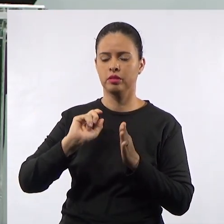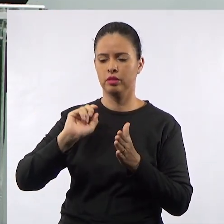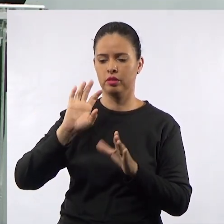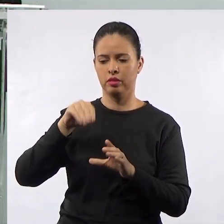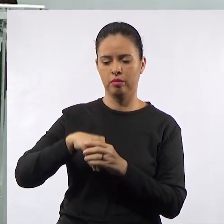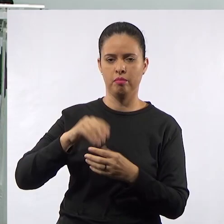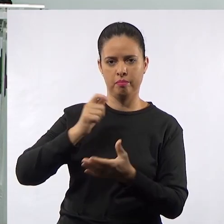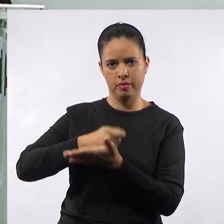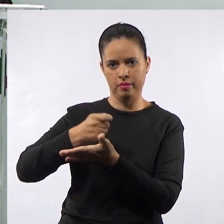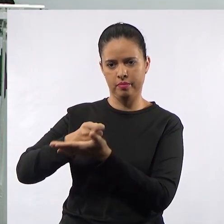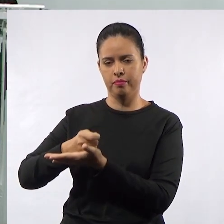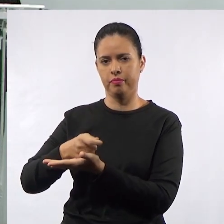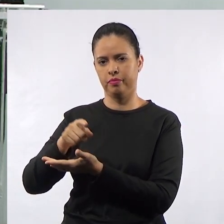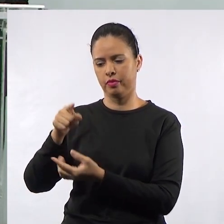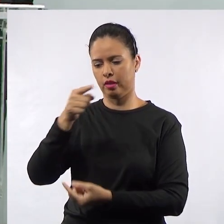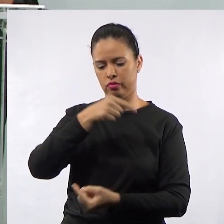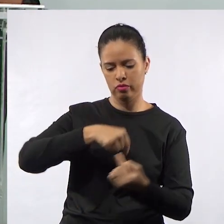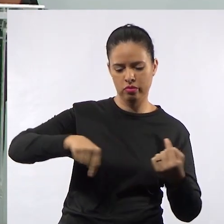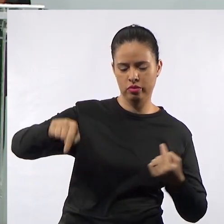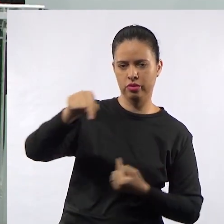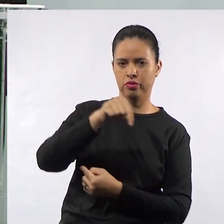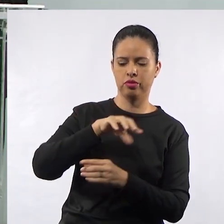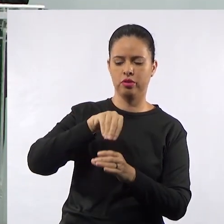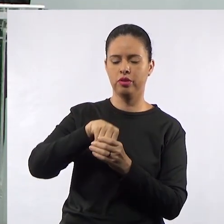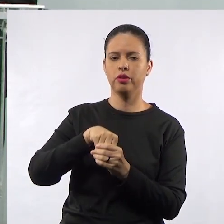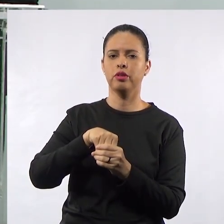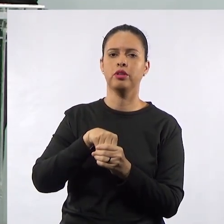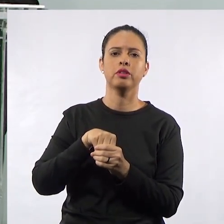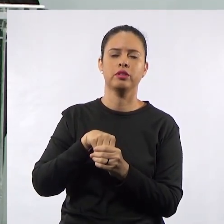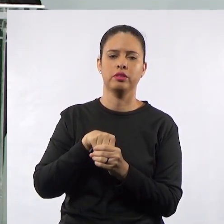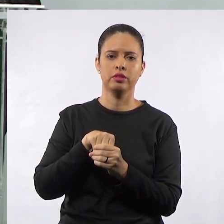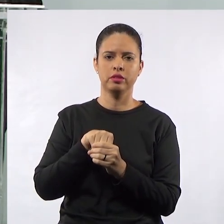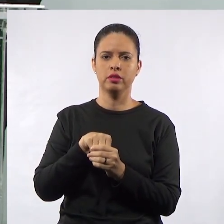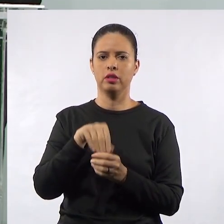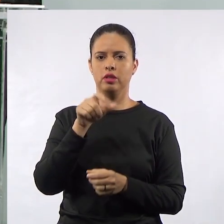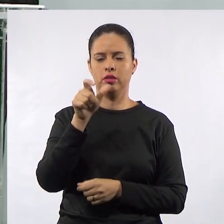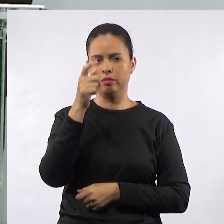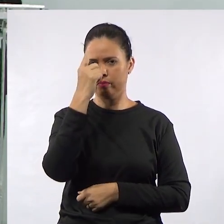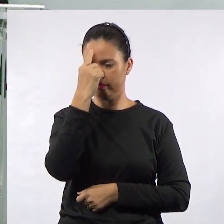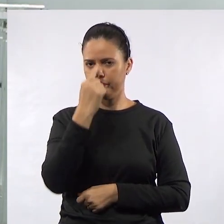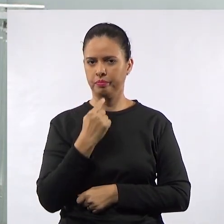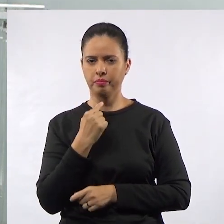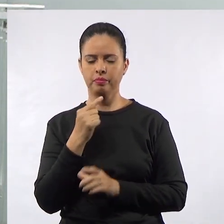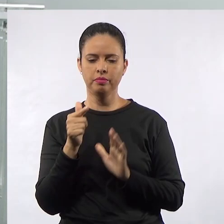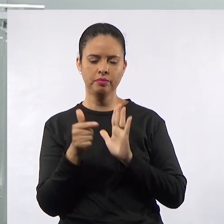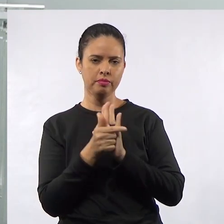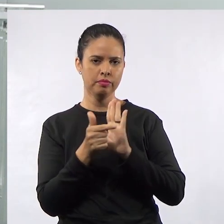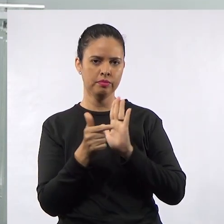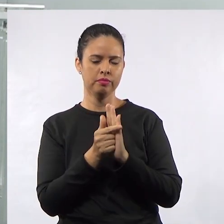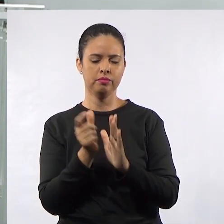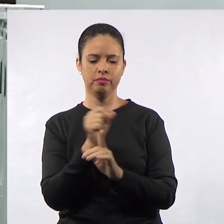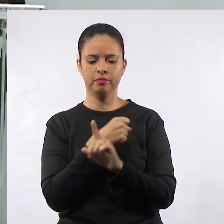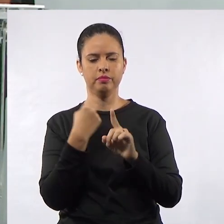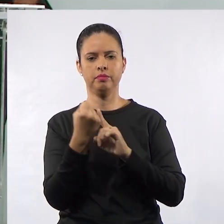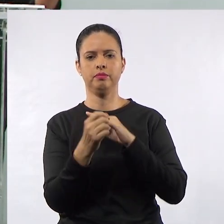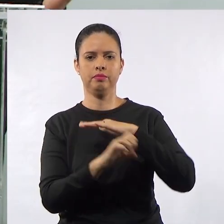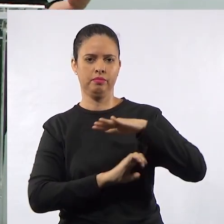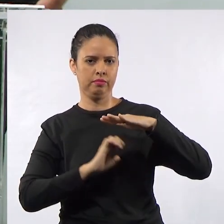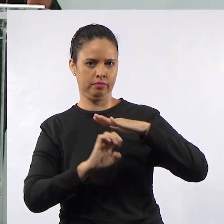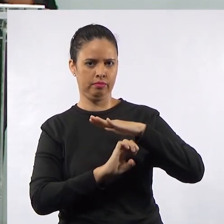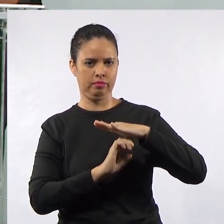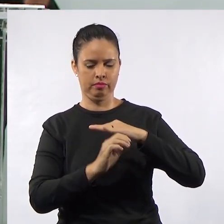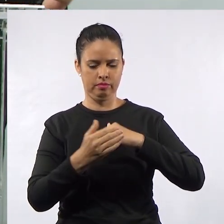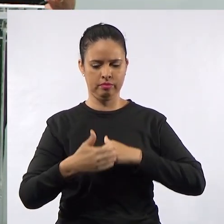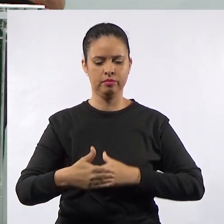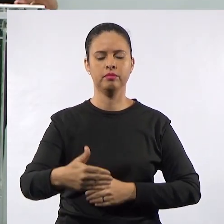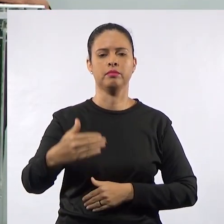é dentro desse movimento é dentro desse ciclo que se enquadra aí a função social da empresa no sentido da manutenção